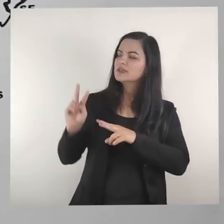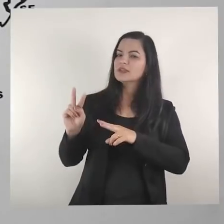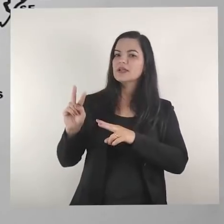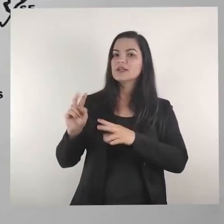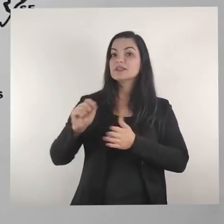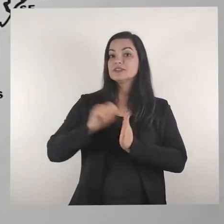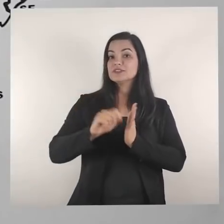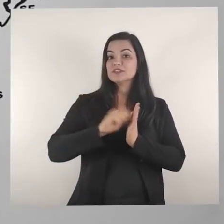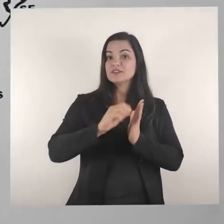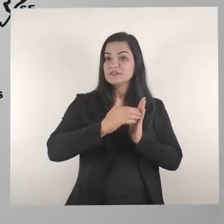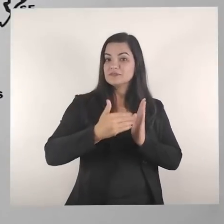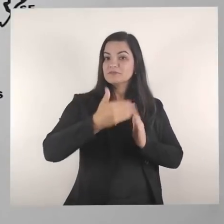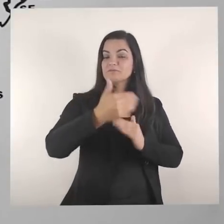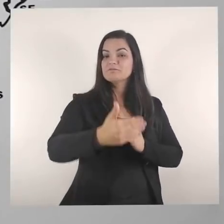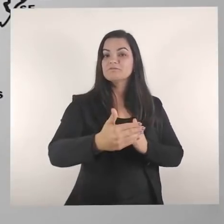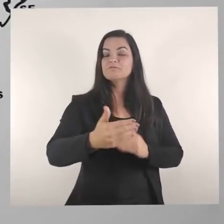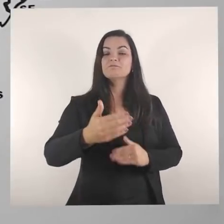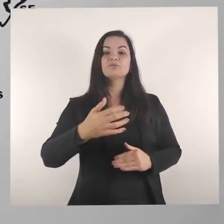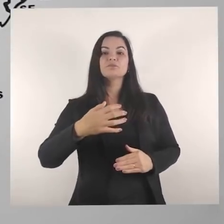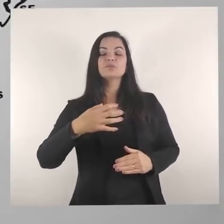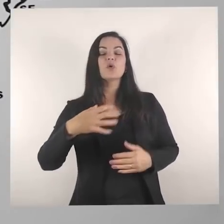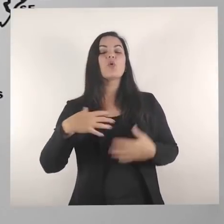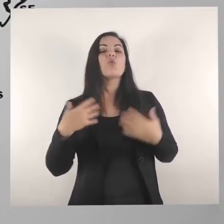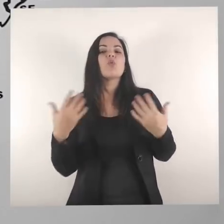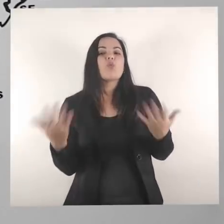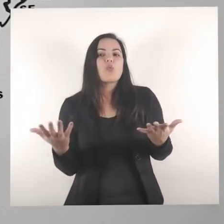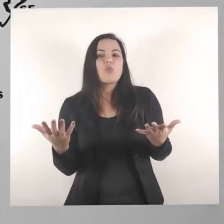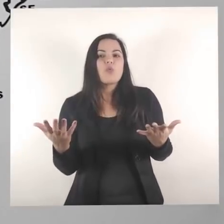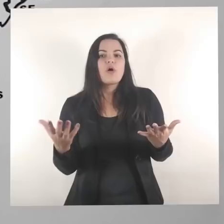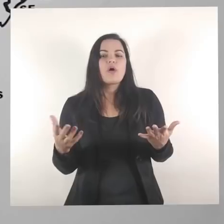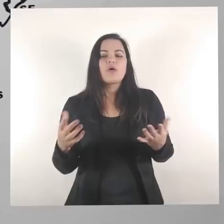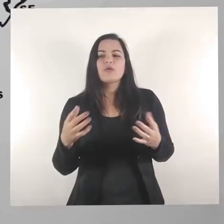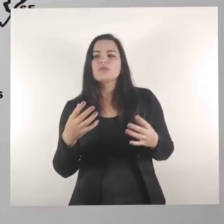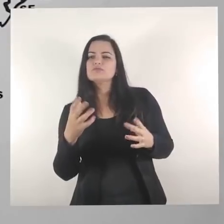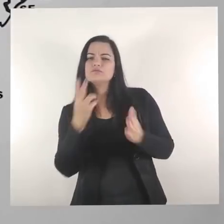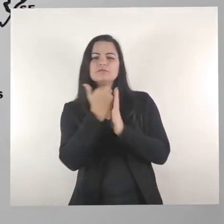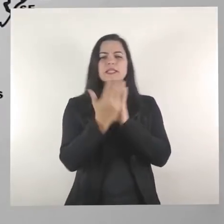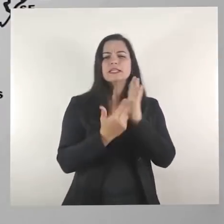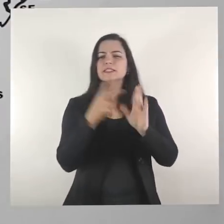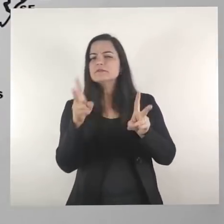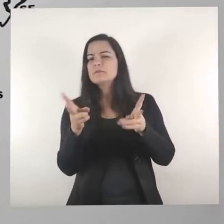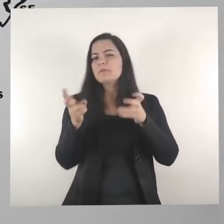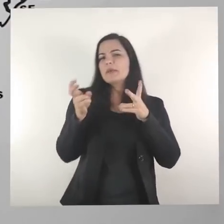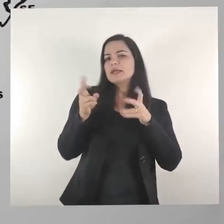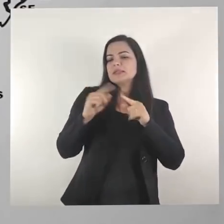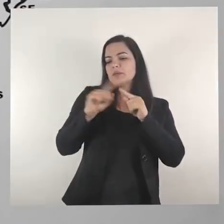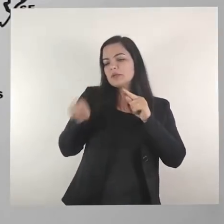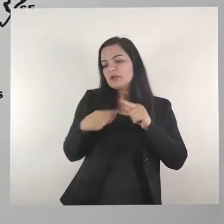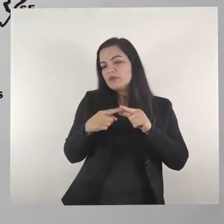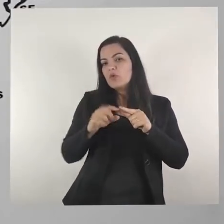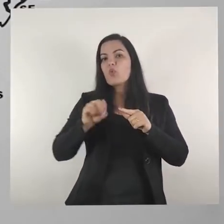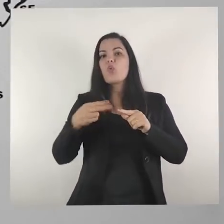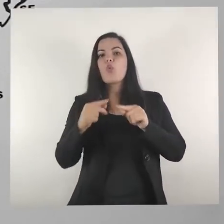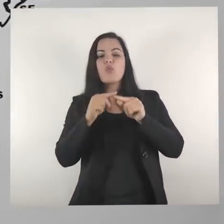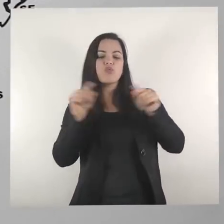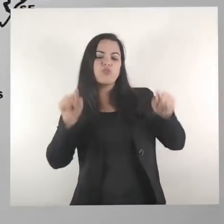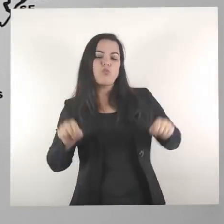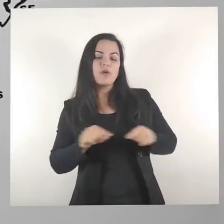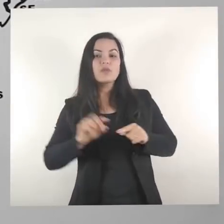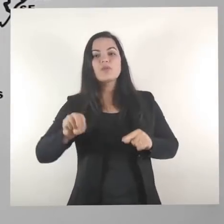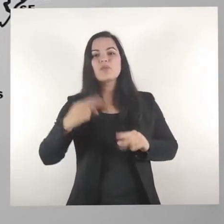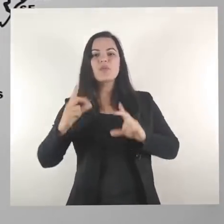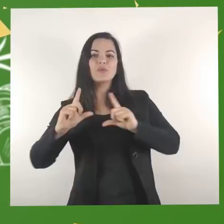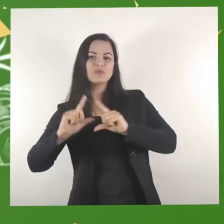na frente quais são as formas geométricas que vocês identificam. Então, temos 2 partes do desafio.